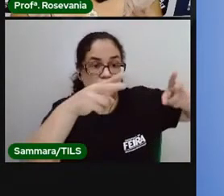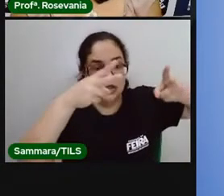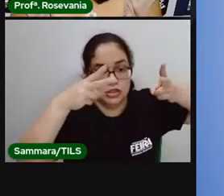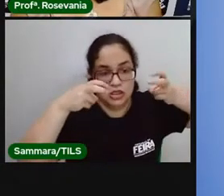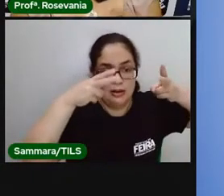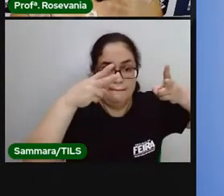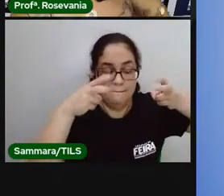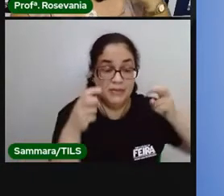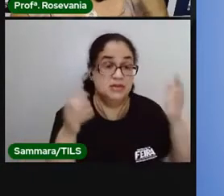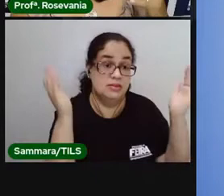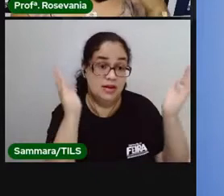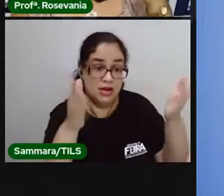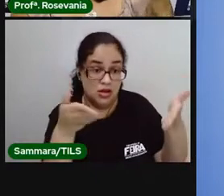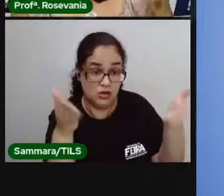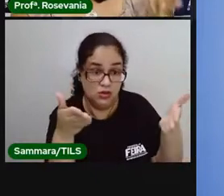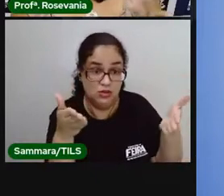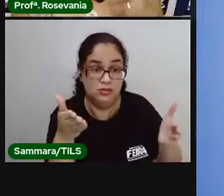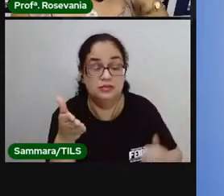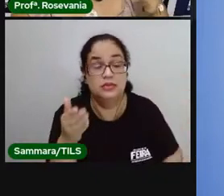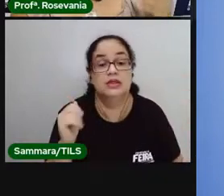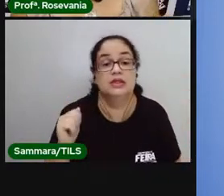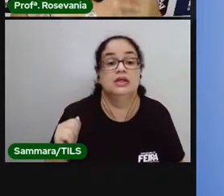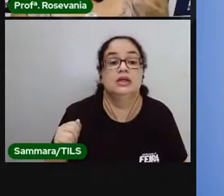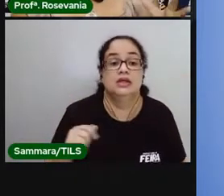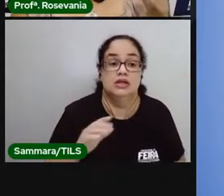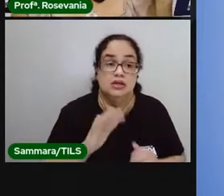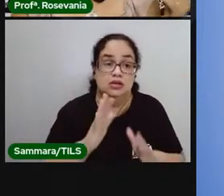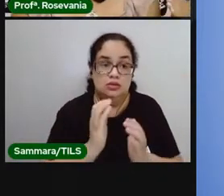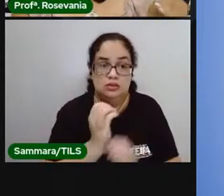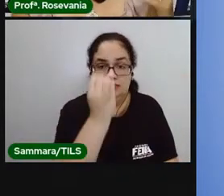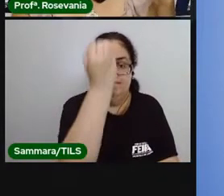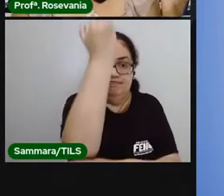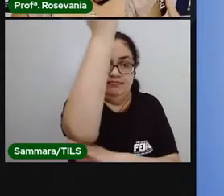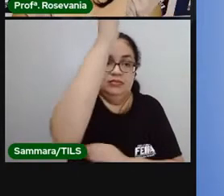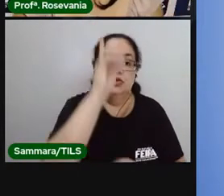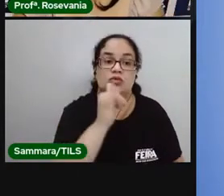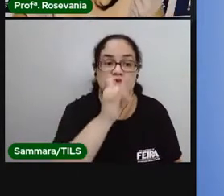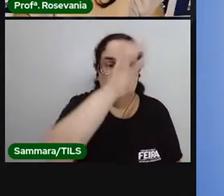percebam que agora até os postes com a quantidade de fios e